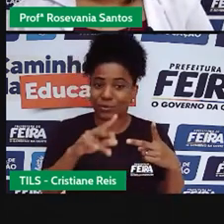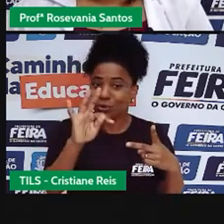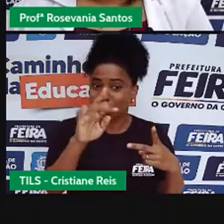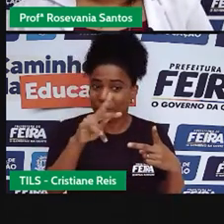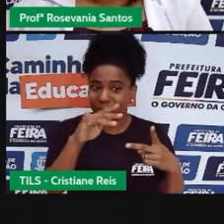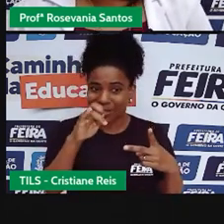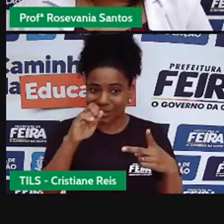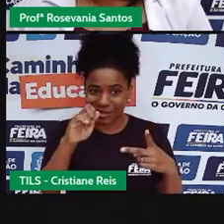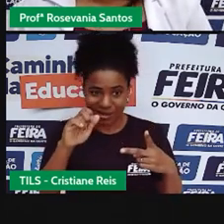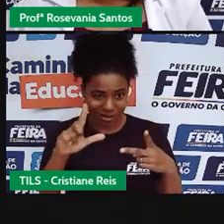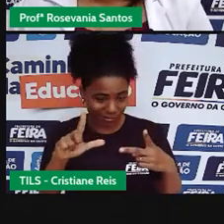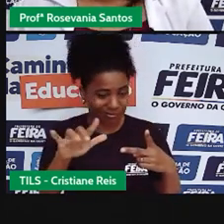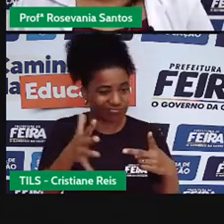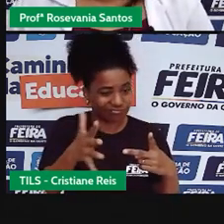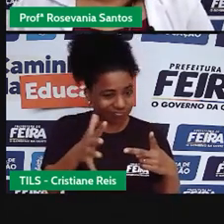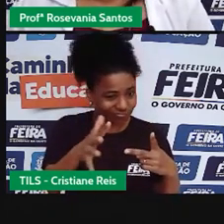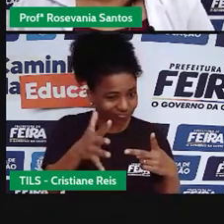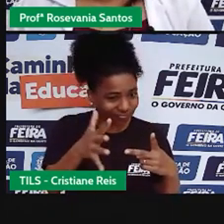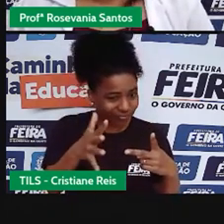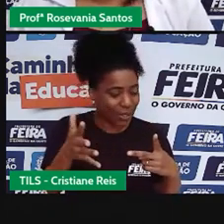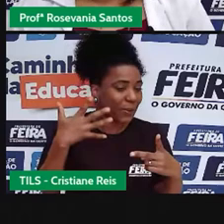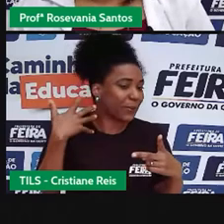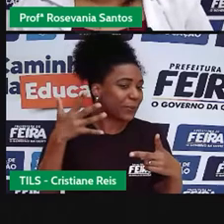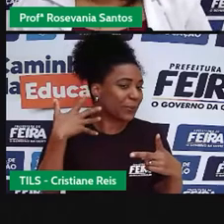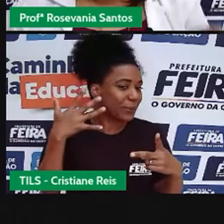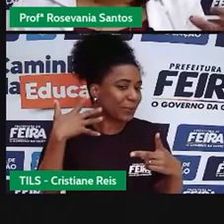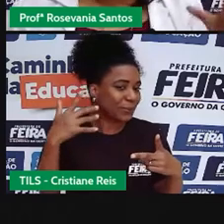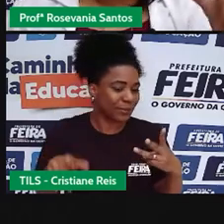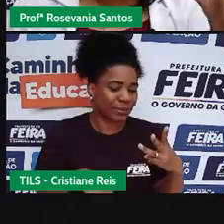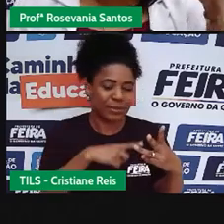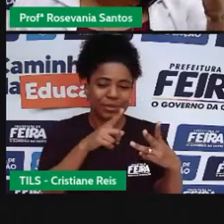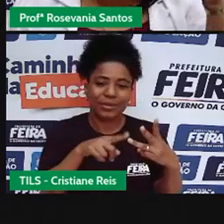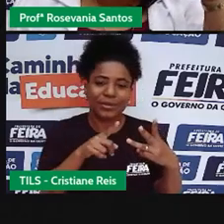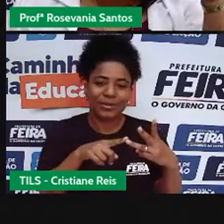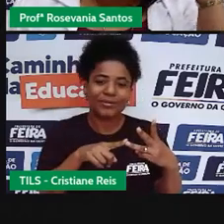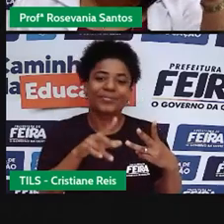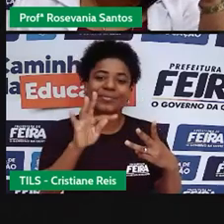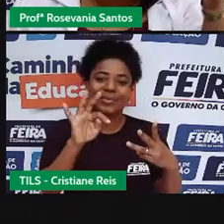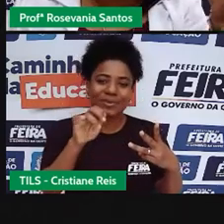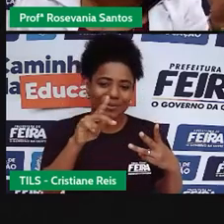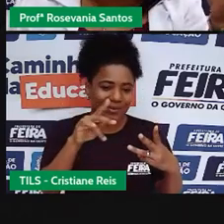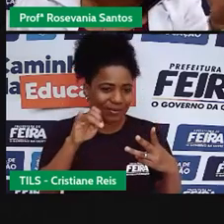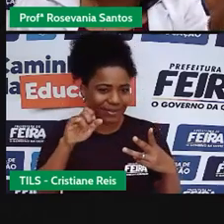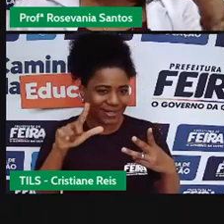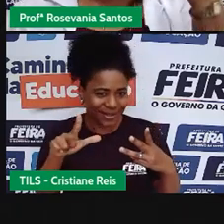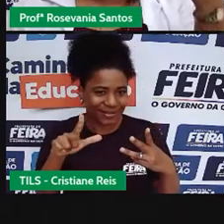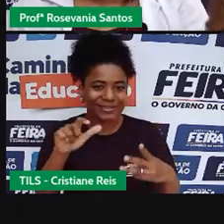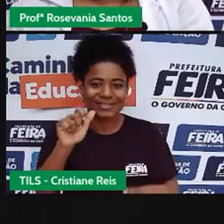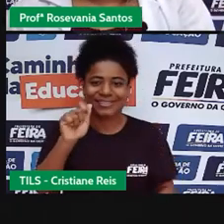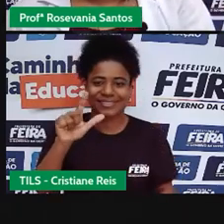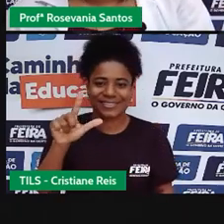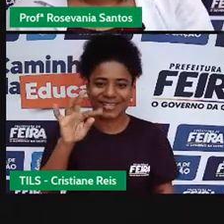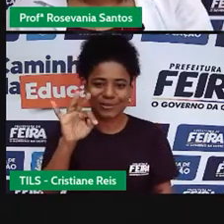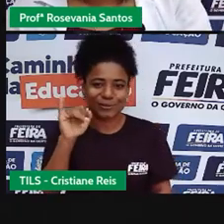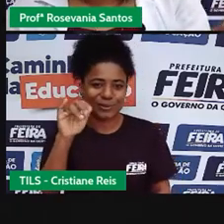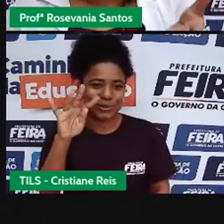dizendo, é meio árido, né? O tropical de altitude, onde é que eu vou encontrar ele com a Rosi? Nas áreas mais altas, você já está